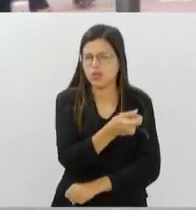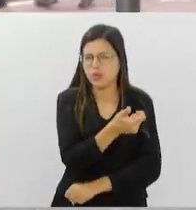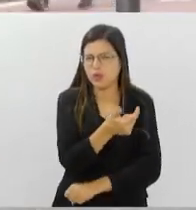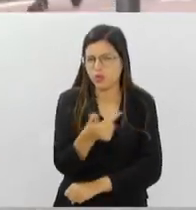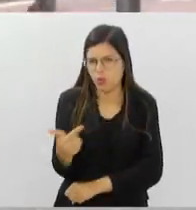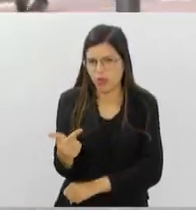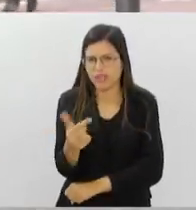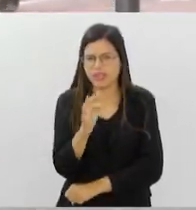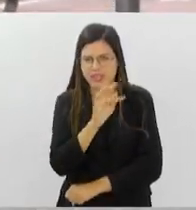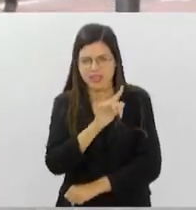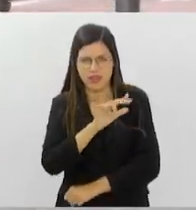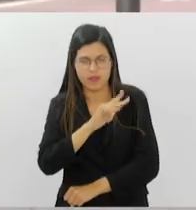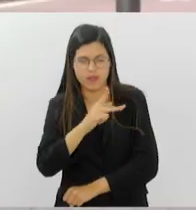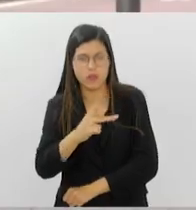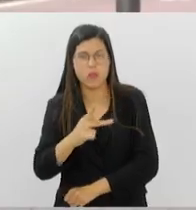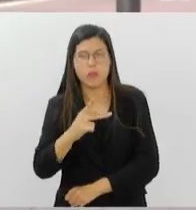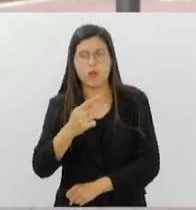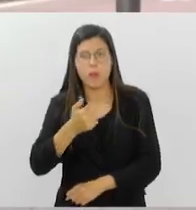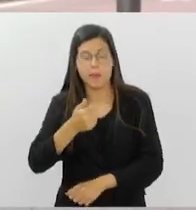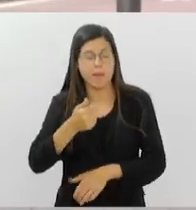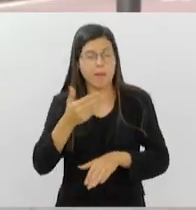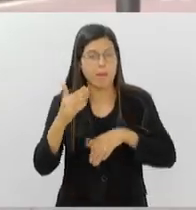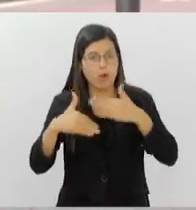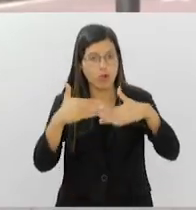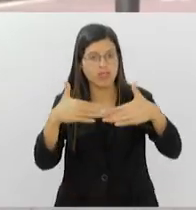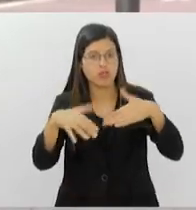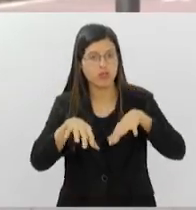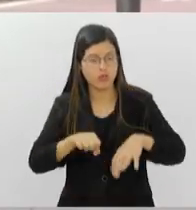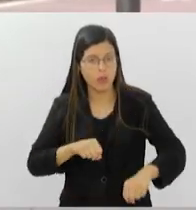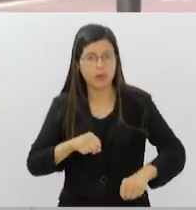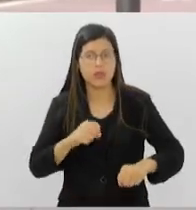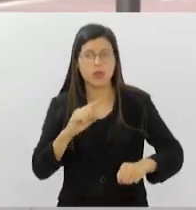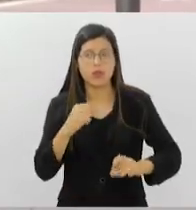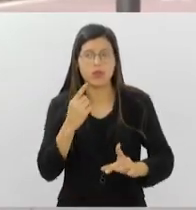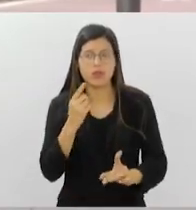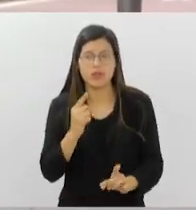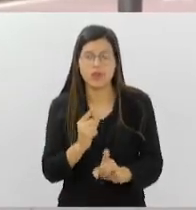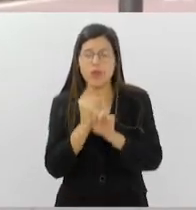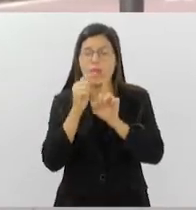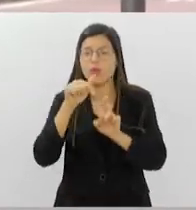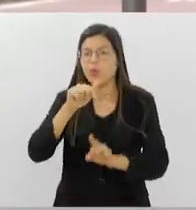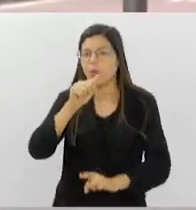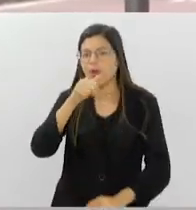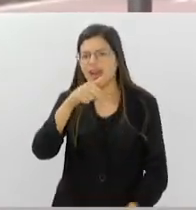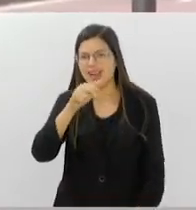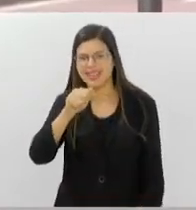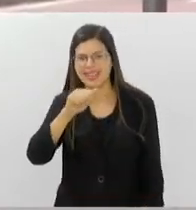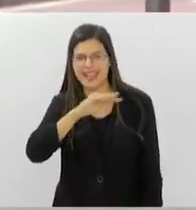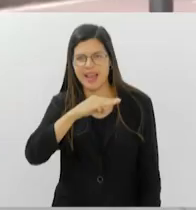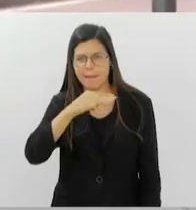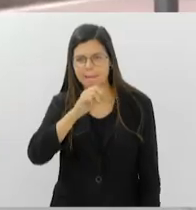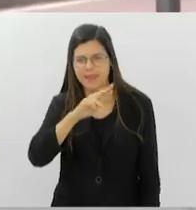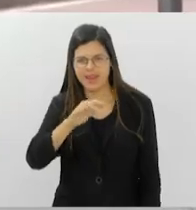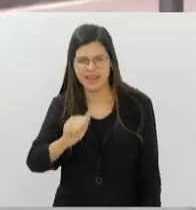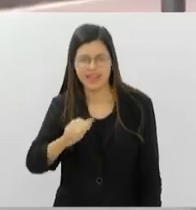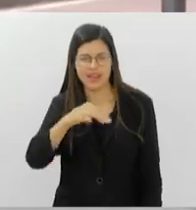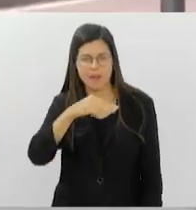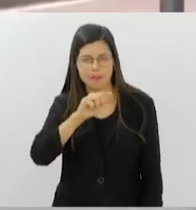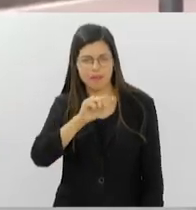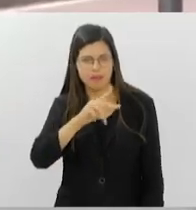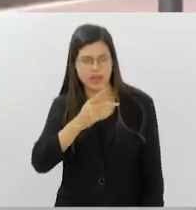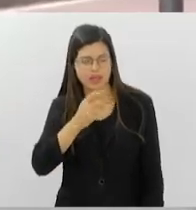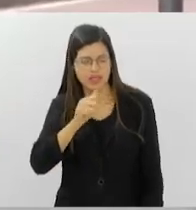processo formativo nosso a gente tava num encontro com a Ana Maria Machado que naquela época era presidente da da